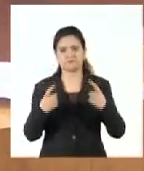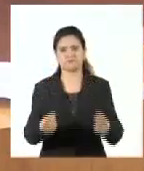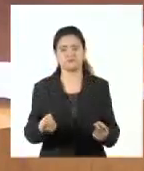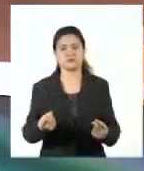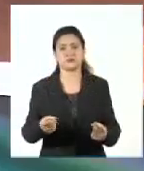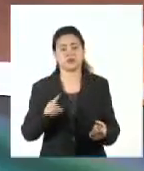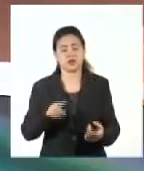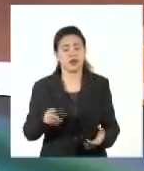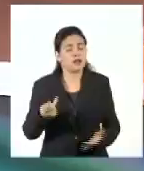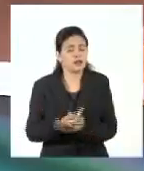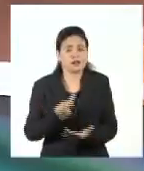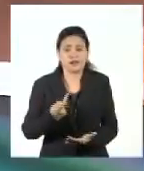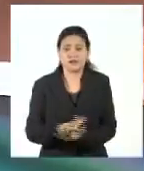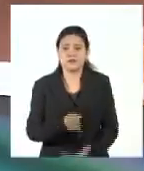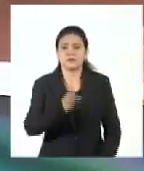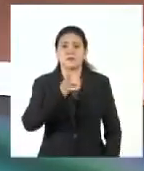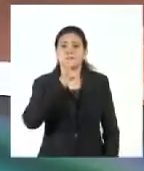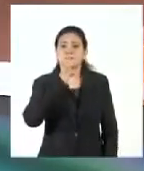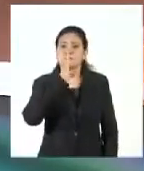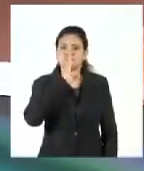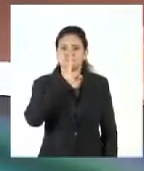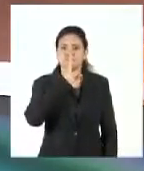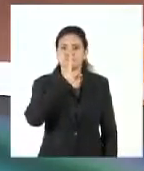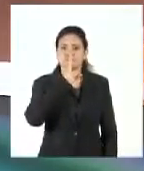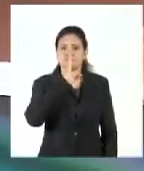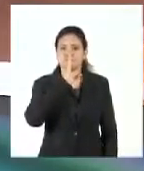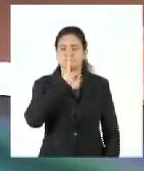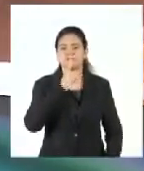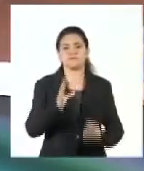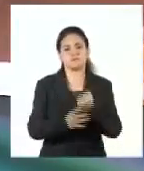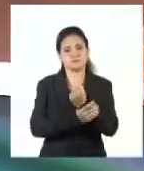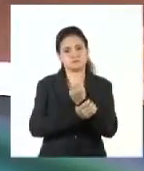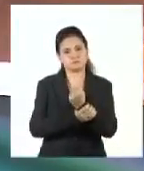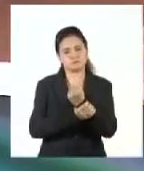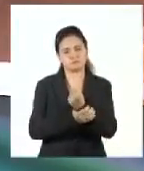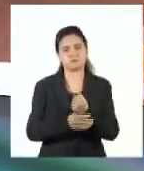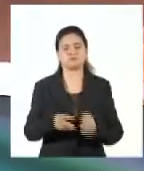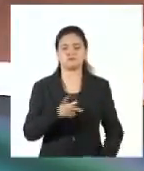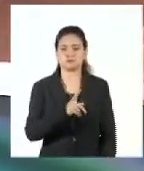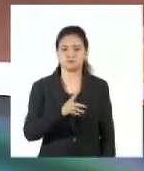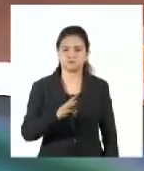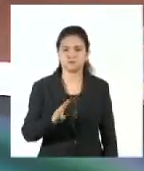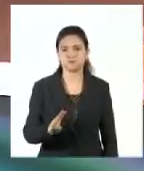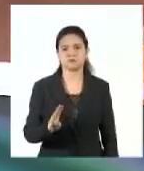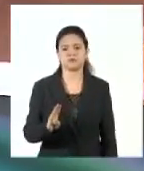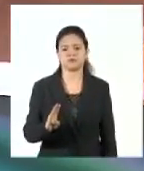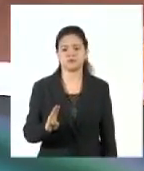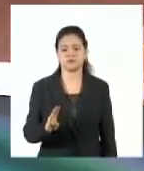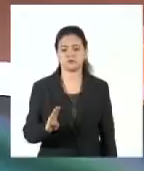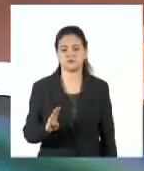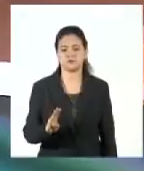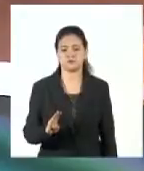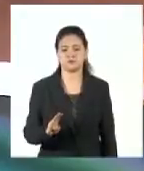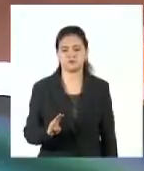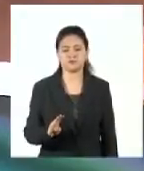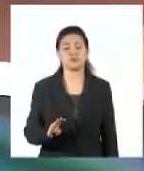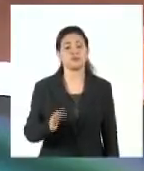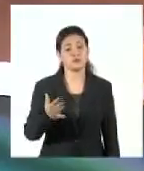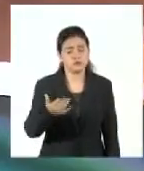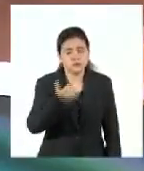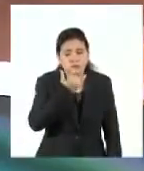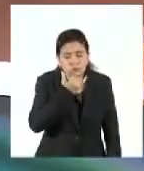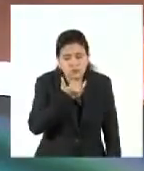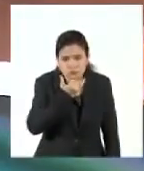Criminosamente omisso na questão da segurança pública. Vossa Excelência me perdoe,